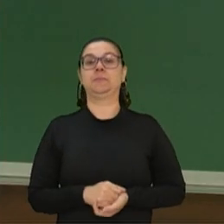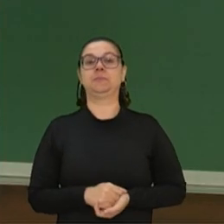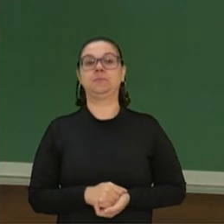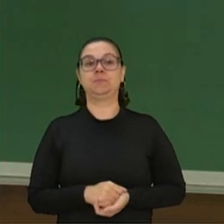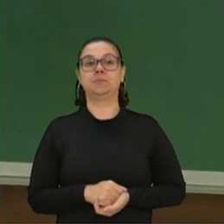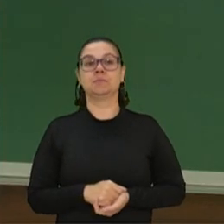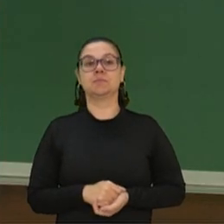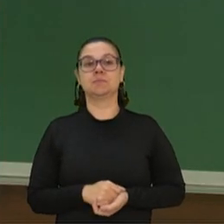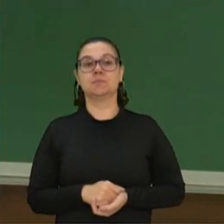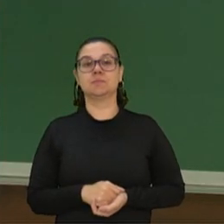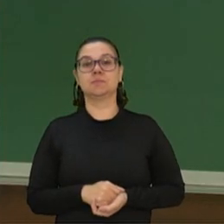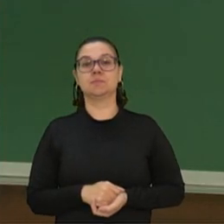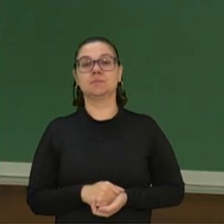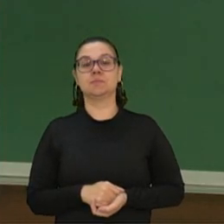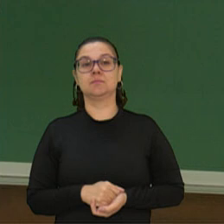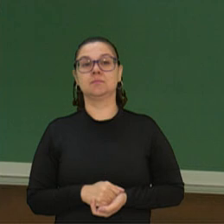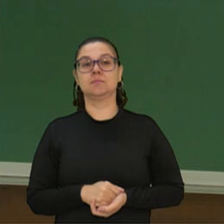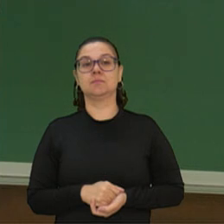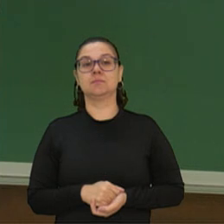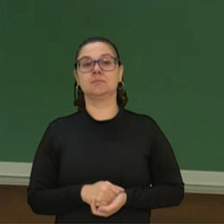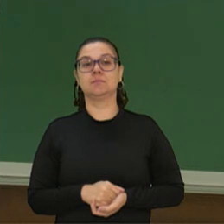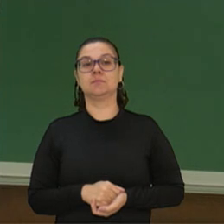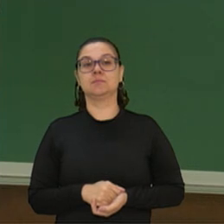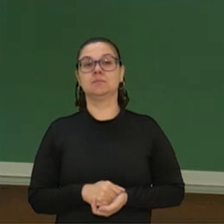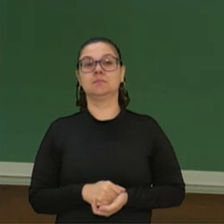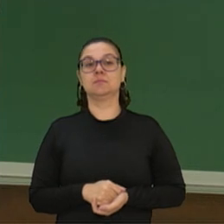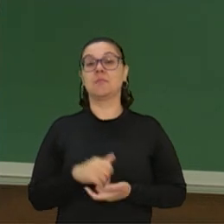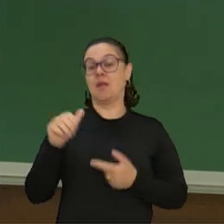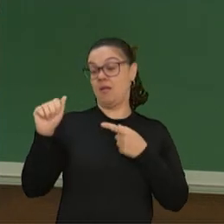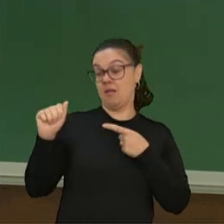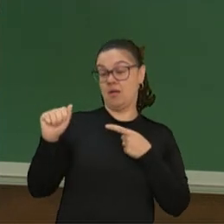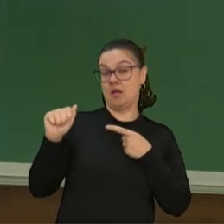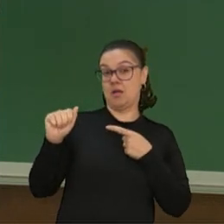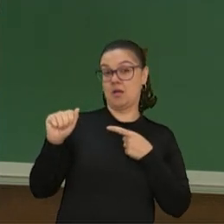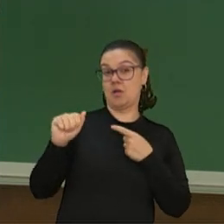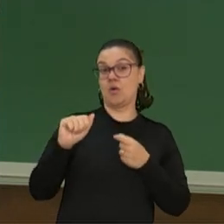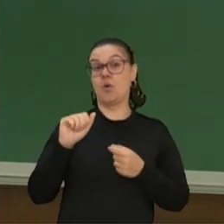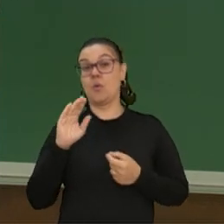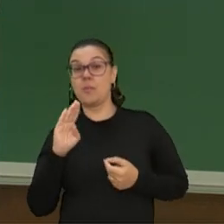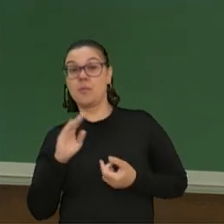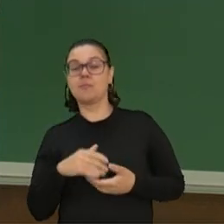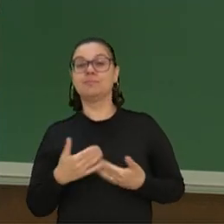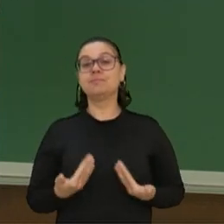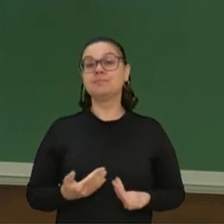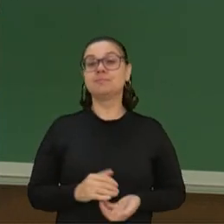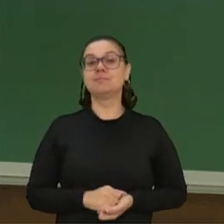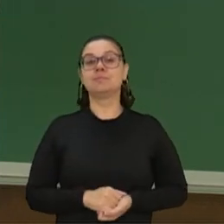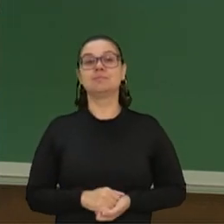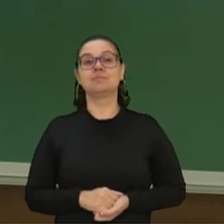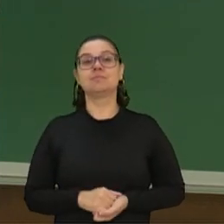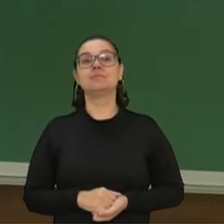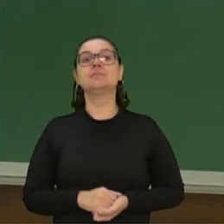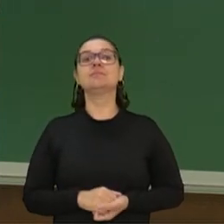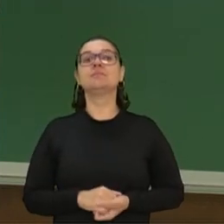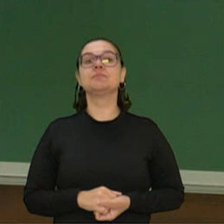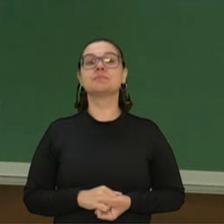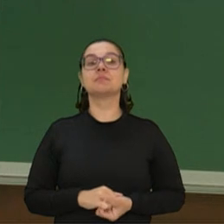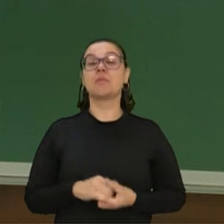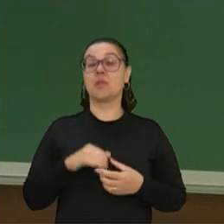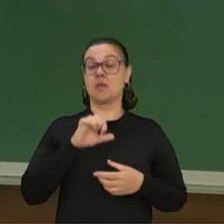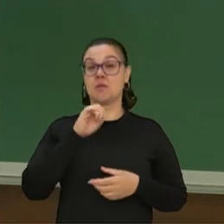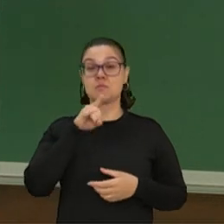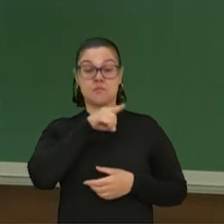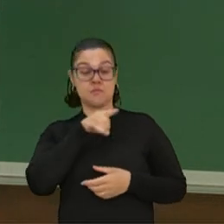work in the USA, you should or have to speak good English. Então, se você